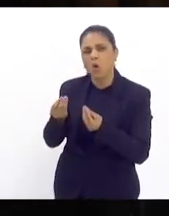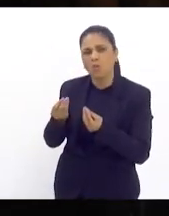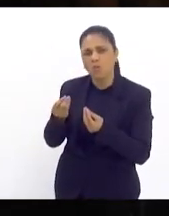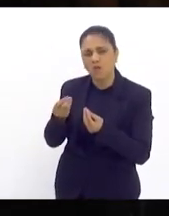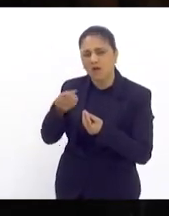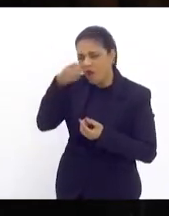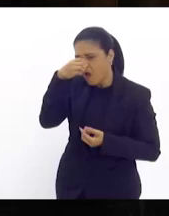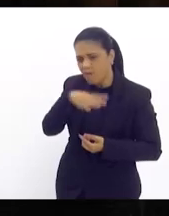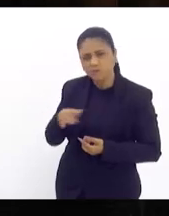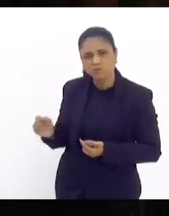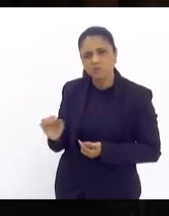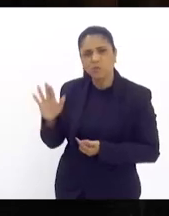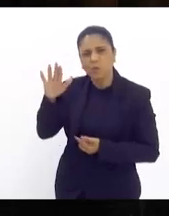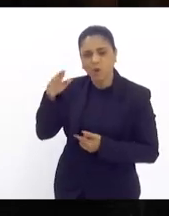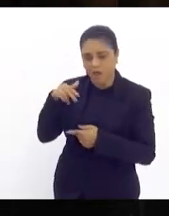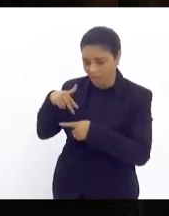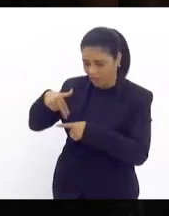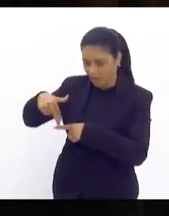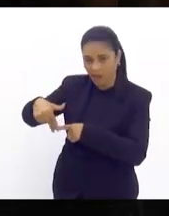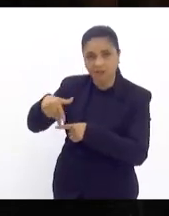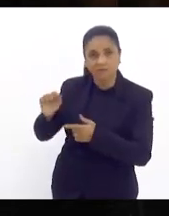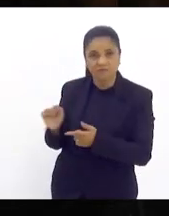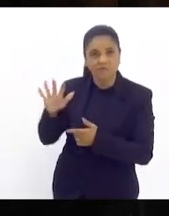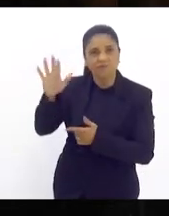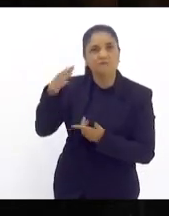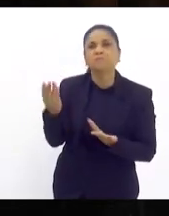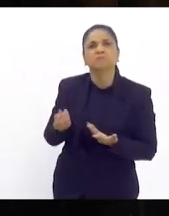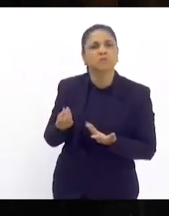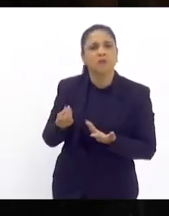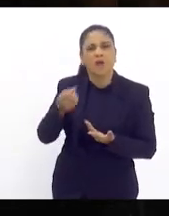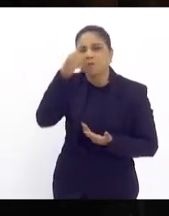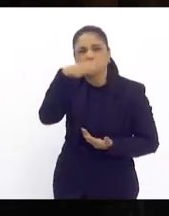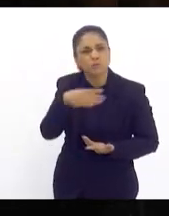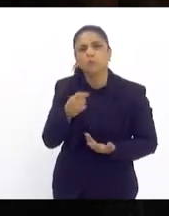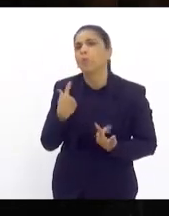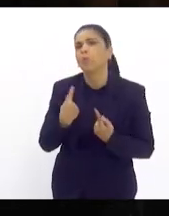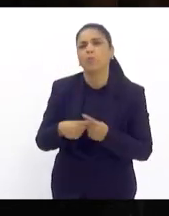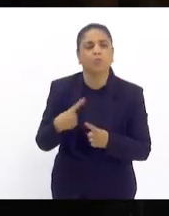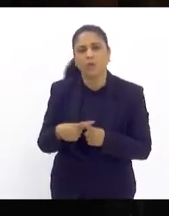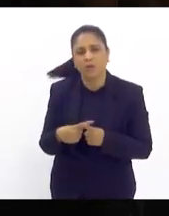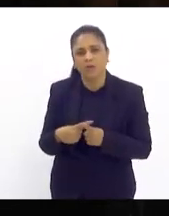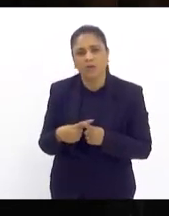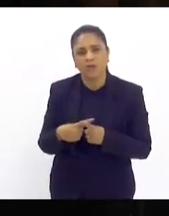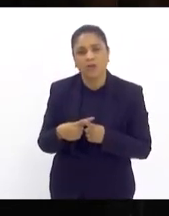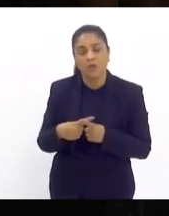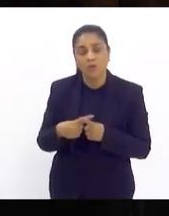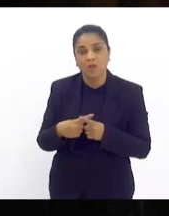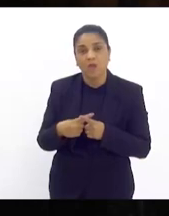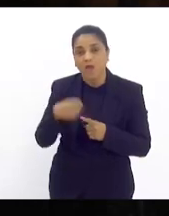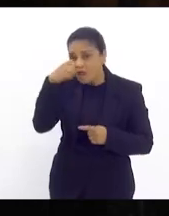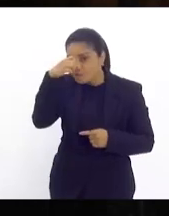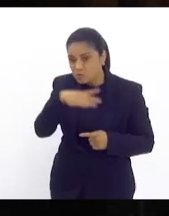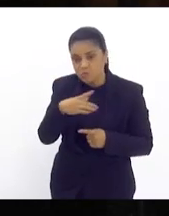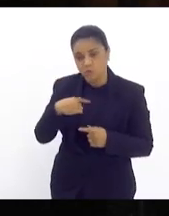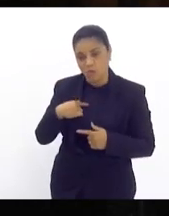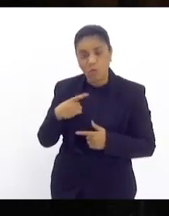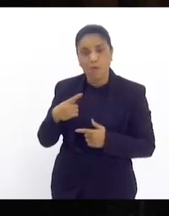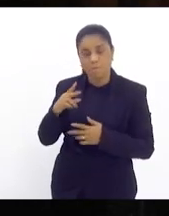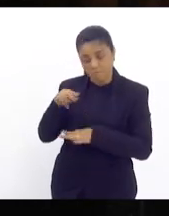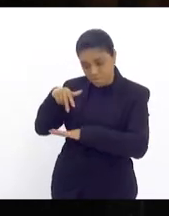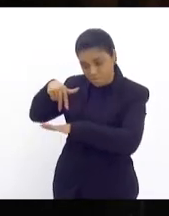uma autoridade está dentro da favela absurdo é não termos autoridades dentro das favelas